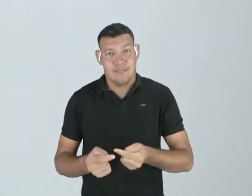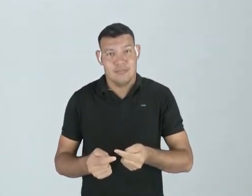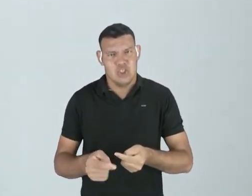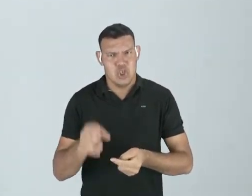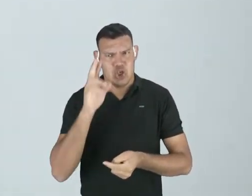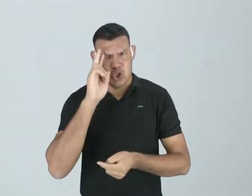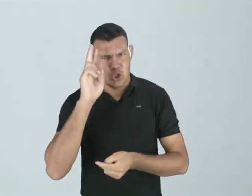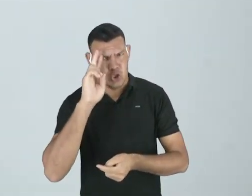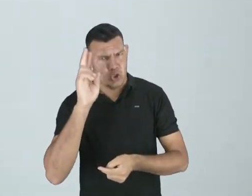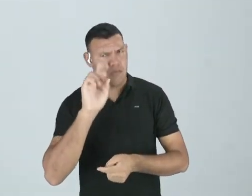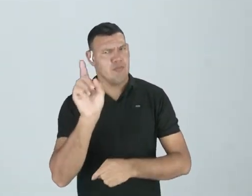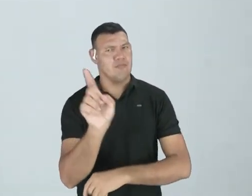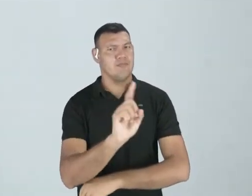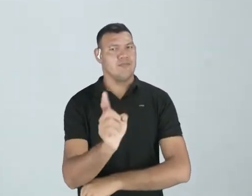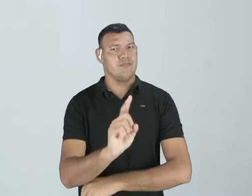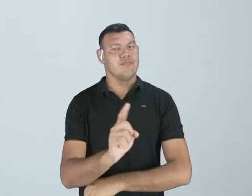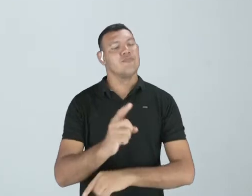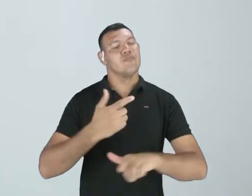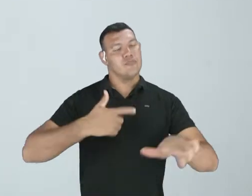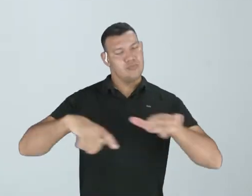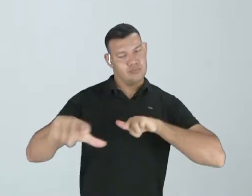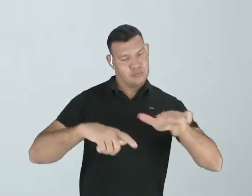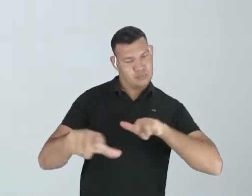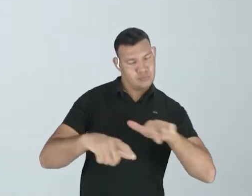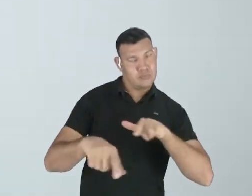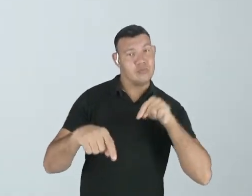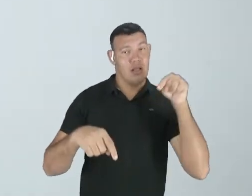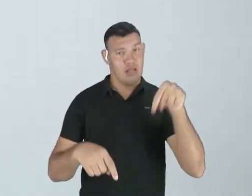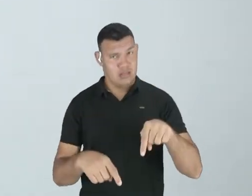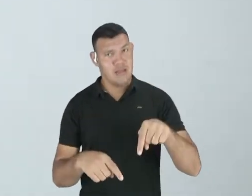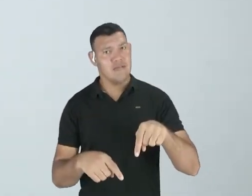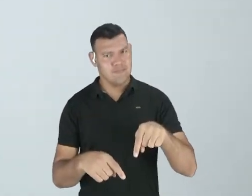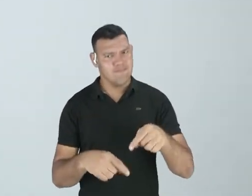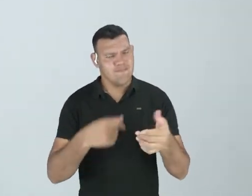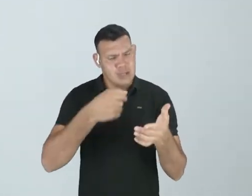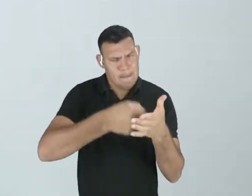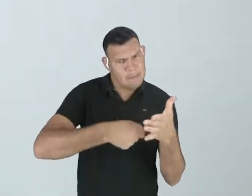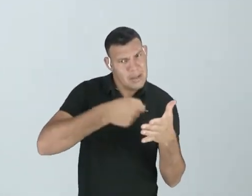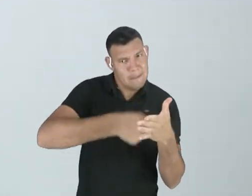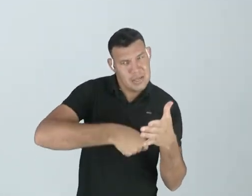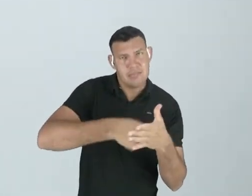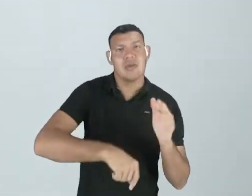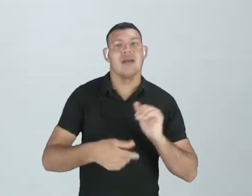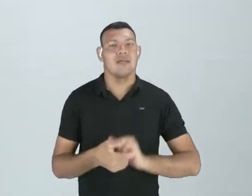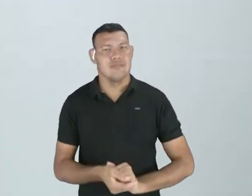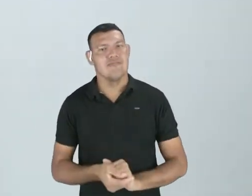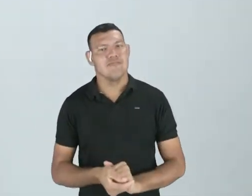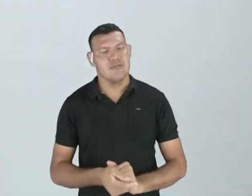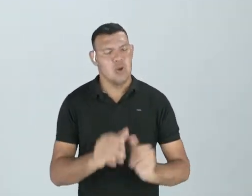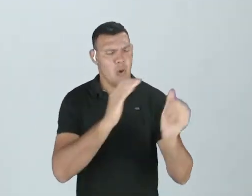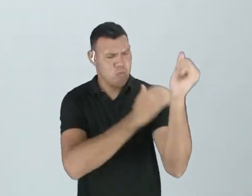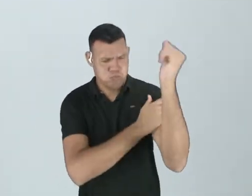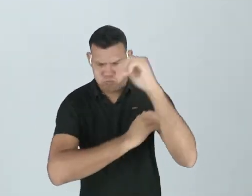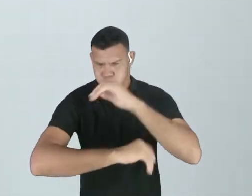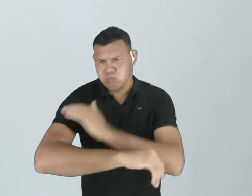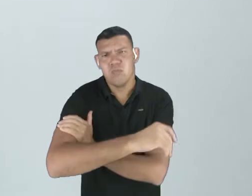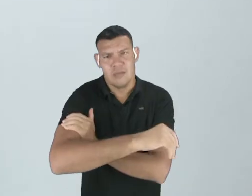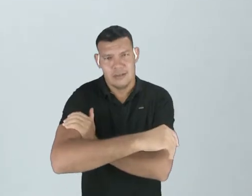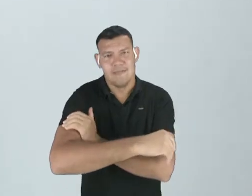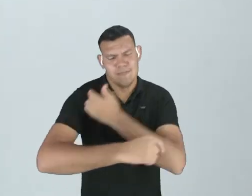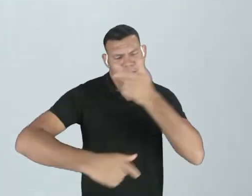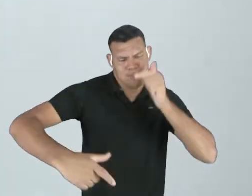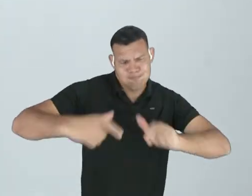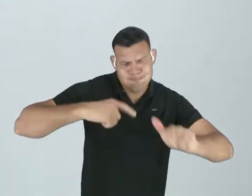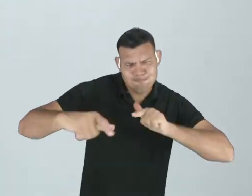dos burgueses, sim, do proletariado, que é quem estava ali dando o seu esforço, dando a sua mão de obra, era quem estava